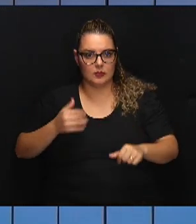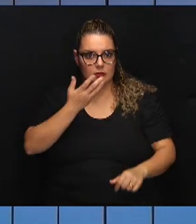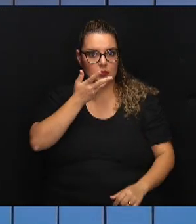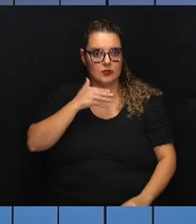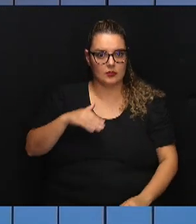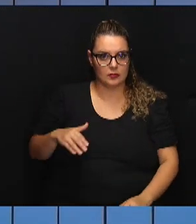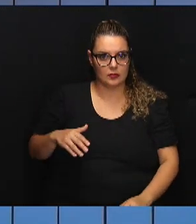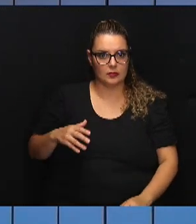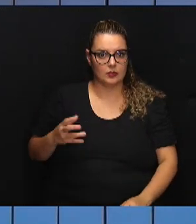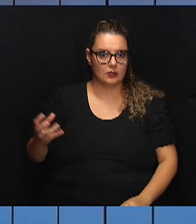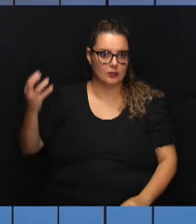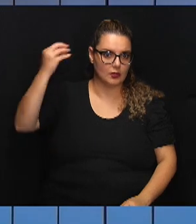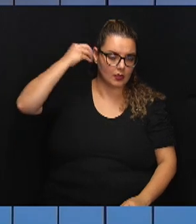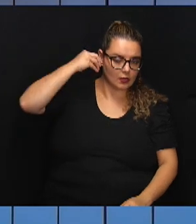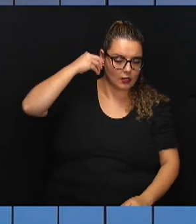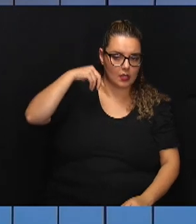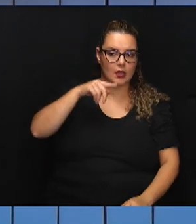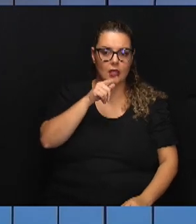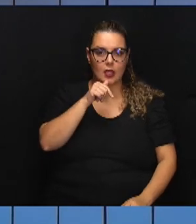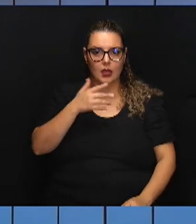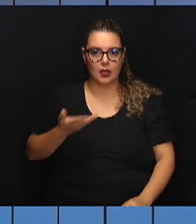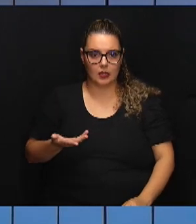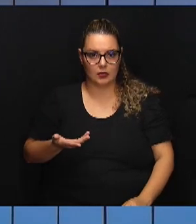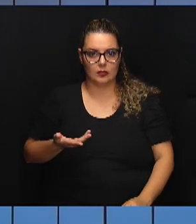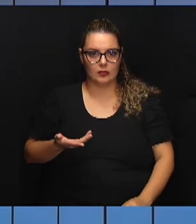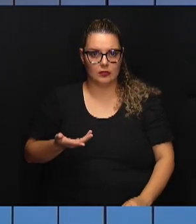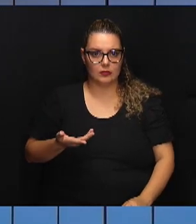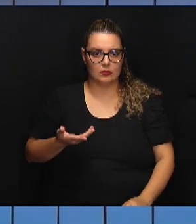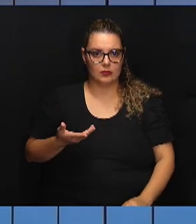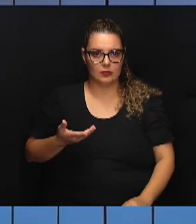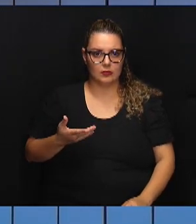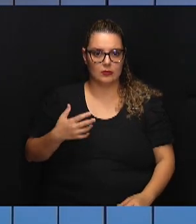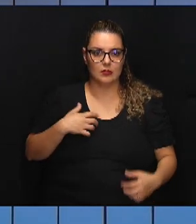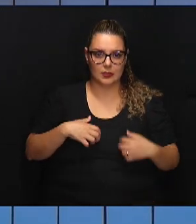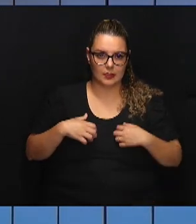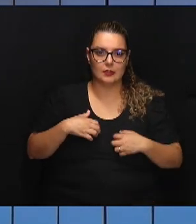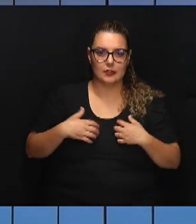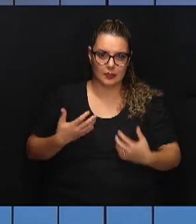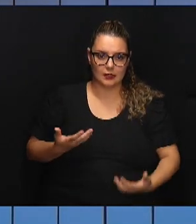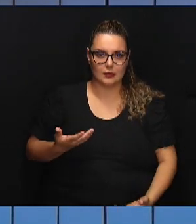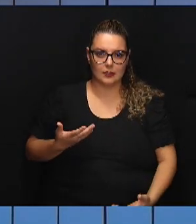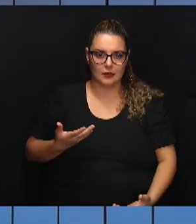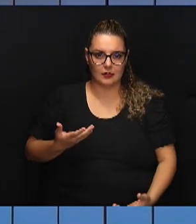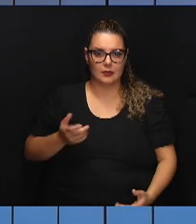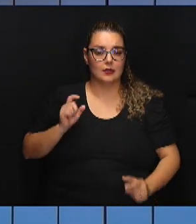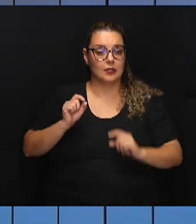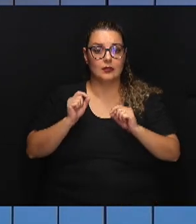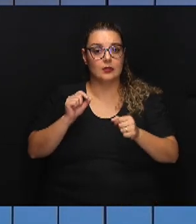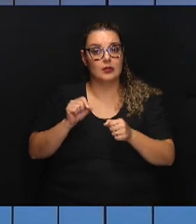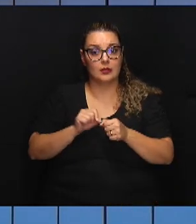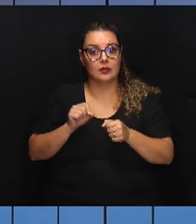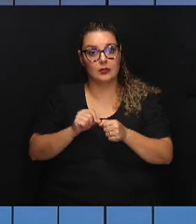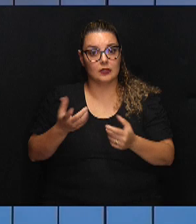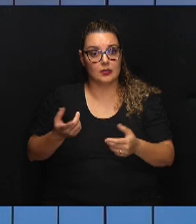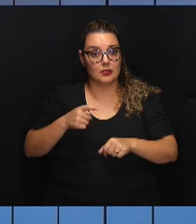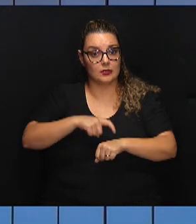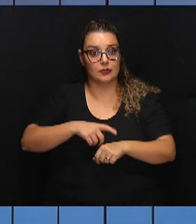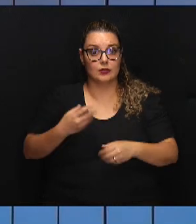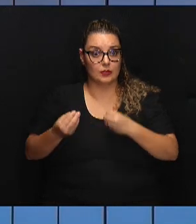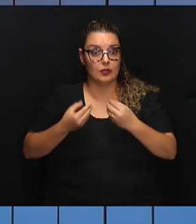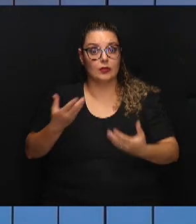crianças, e entra água dentro do ouvido, e dá um pouquinho de desespero, né? O que a gente faz nesse momento? Como